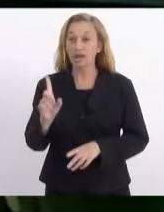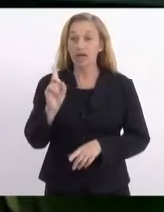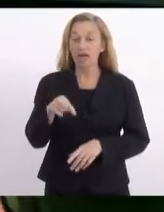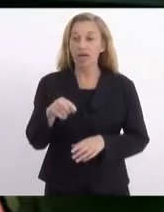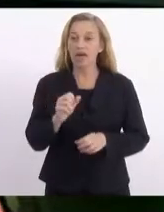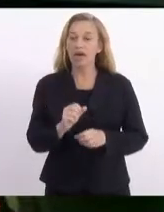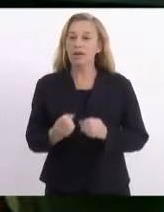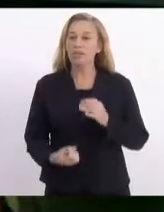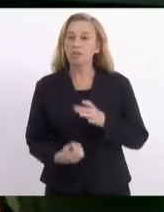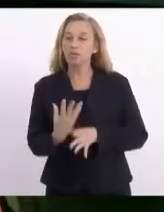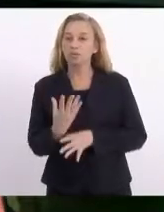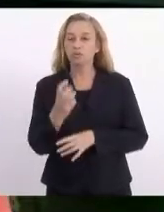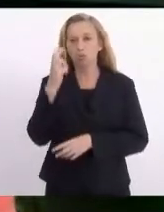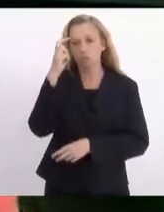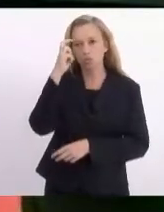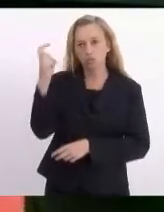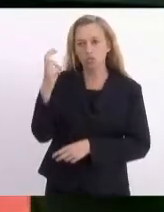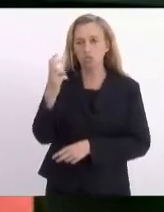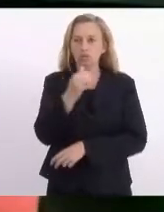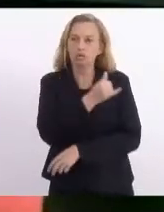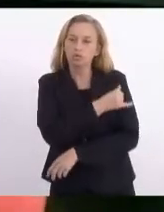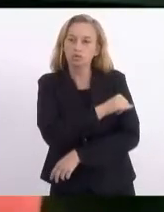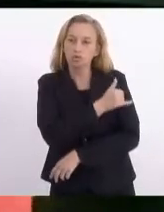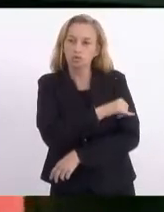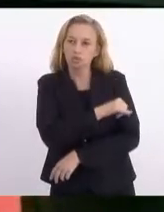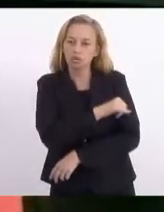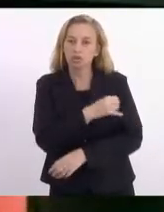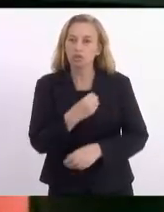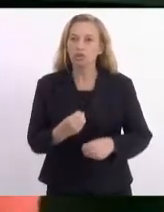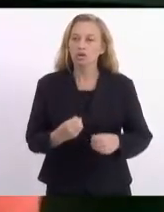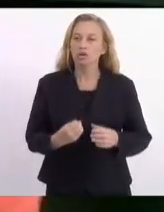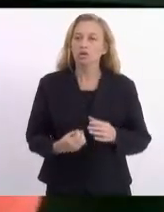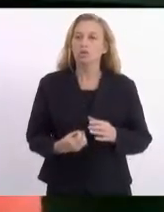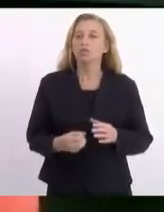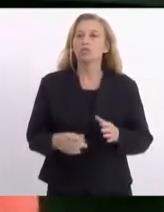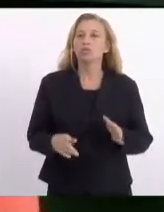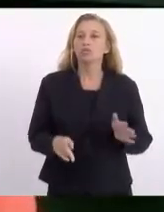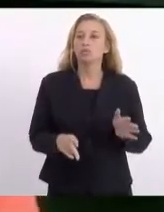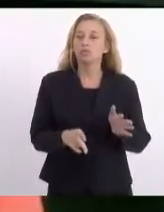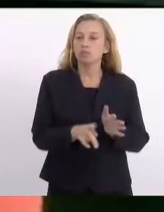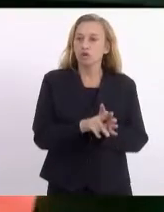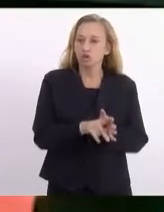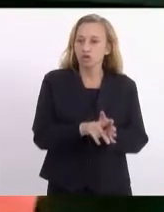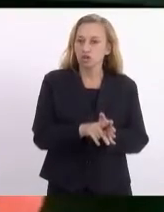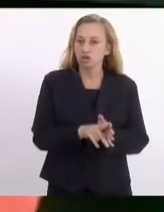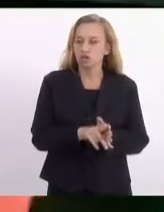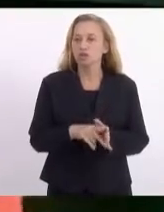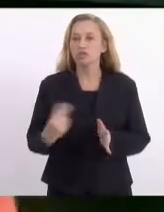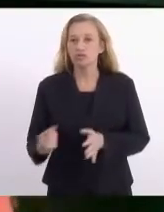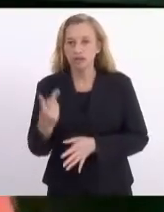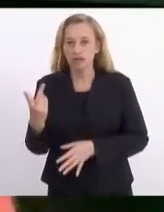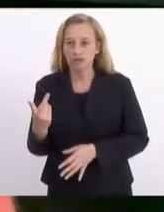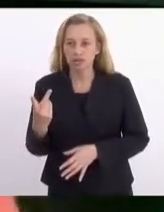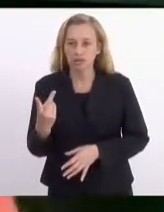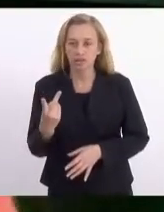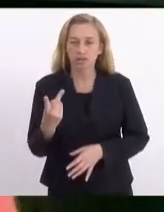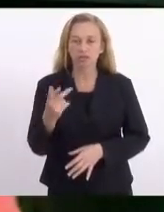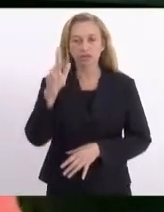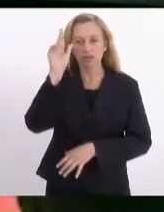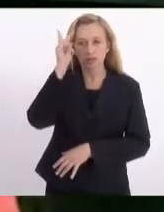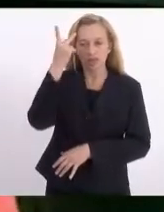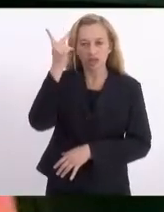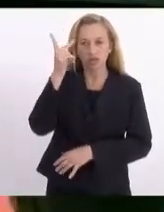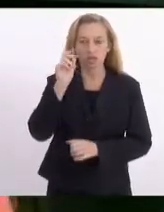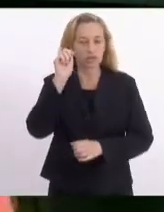produtora cultural carioca que atua em projetos de valorização e preservação da história negra